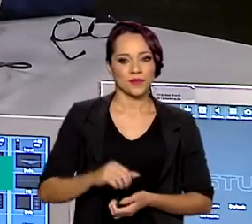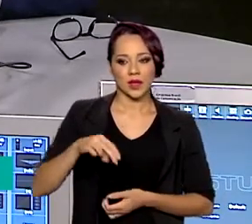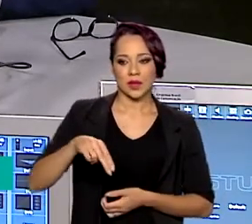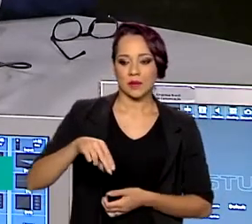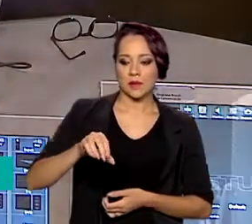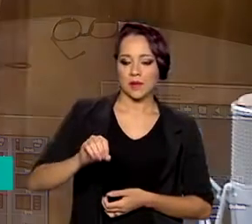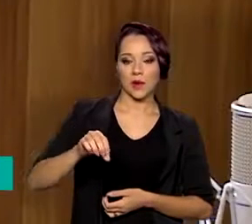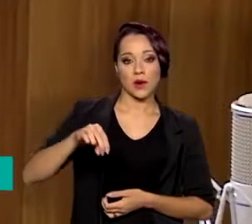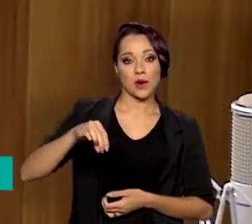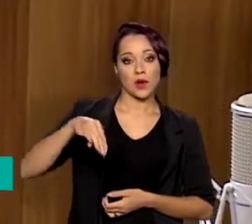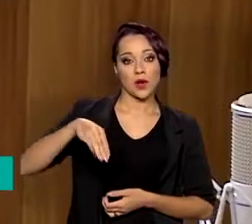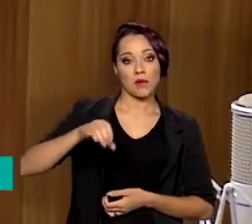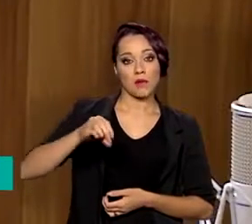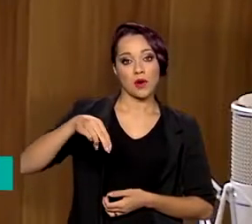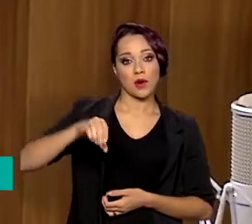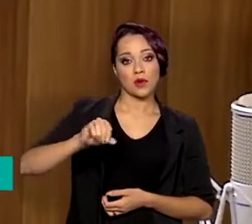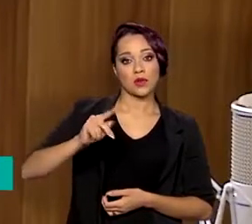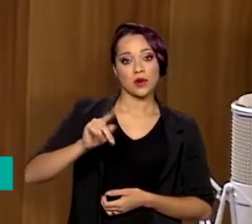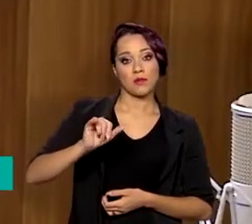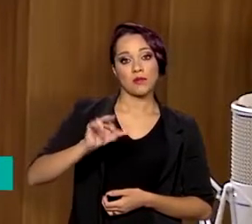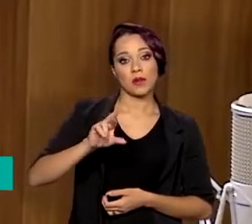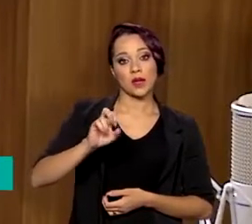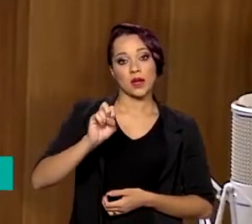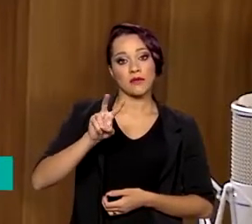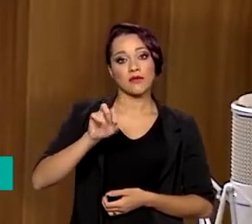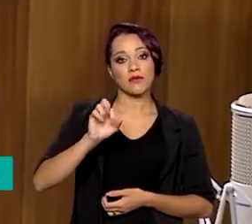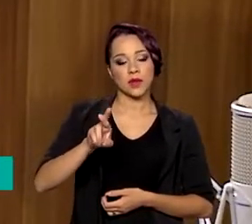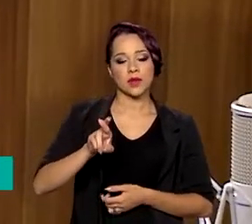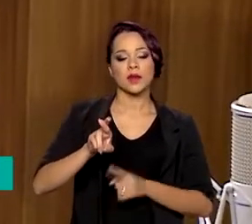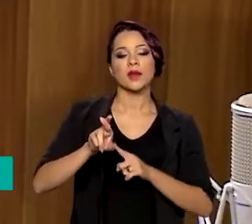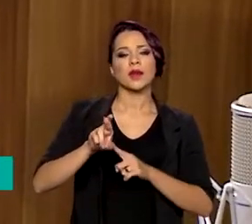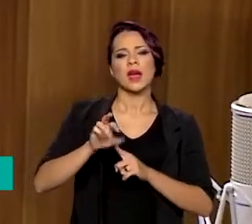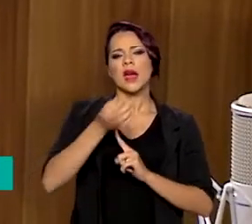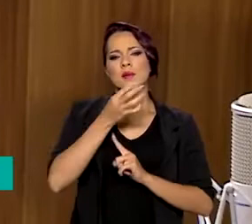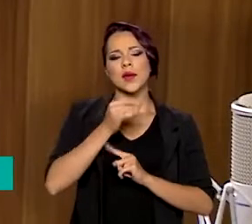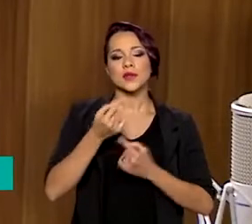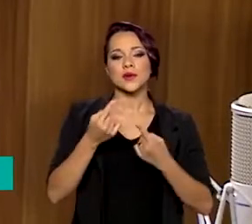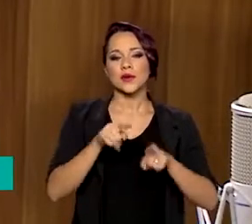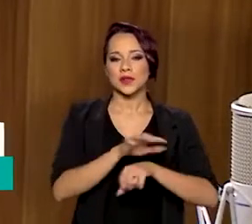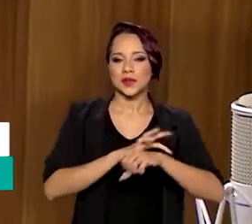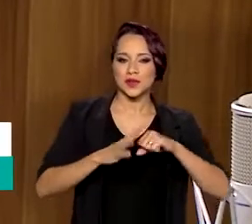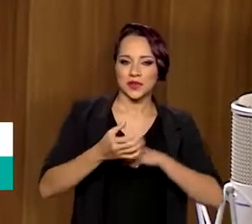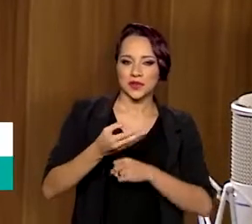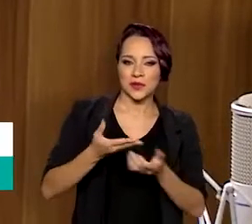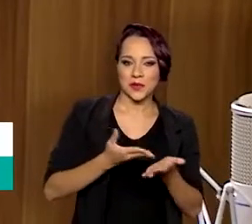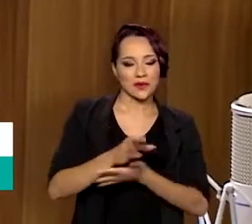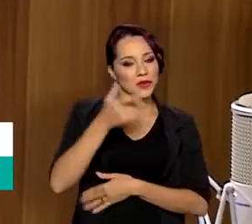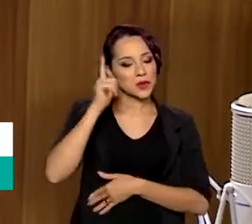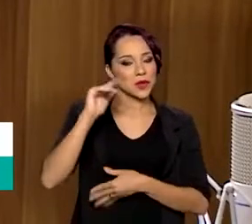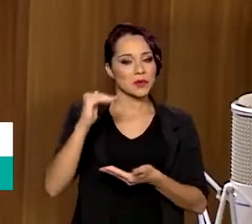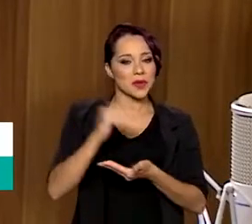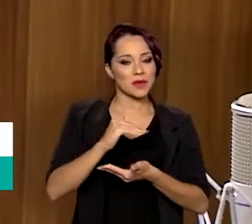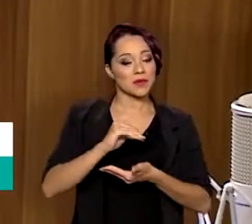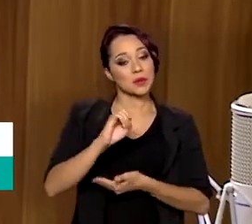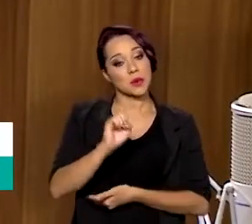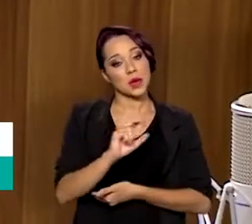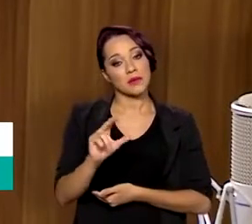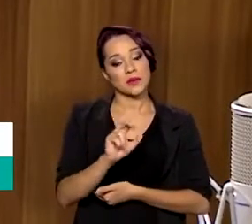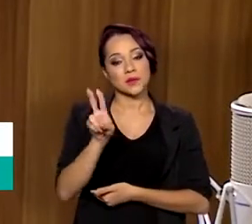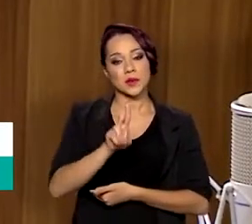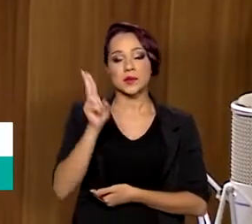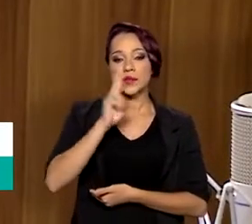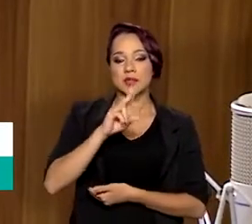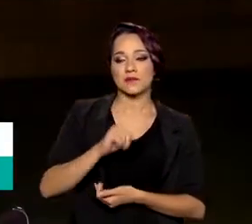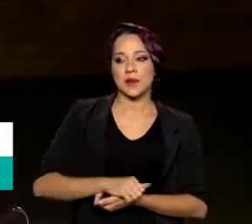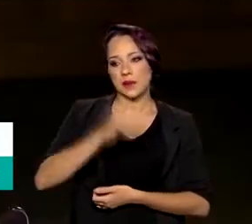Monupiravir. Esse nome difícil de falar é um novo medicamento contra a Covid-19, aprovado ontem pela Anvisa para uso emergencial. E